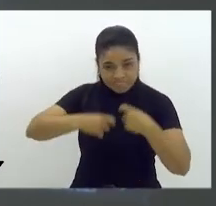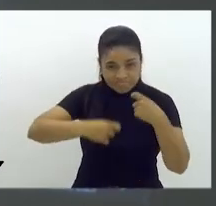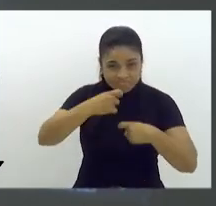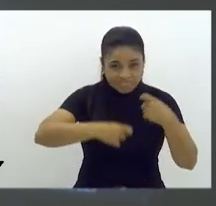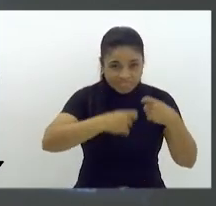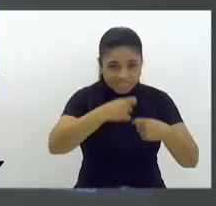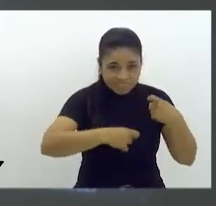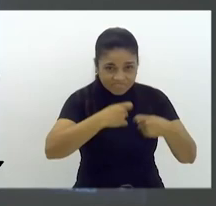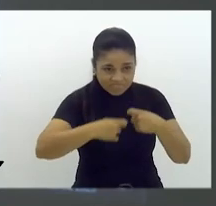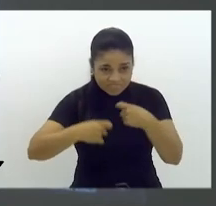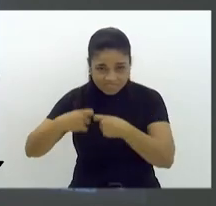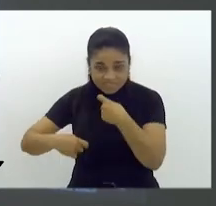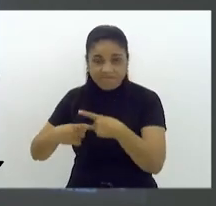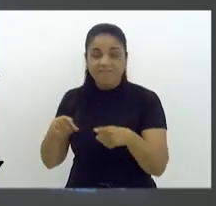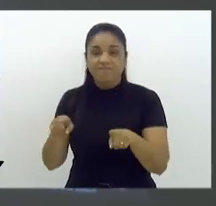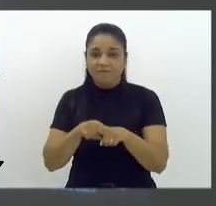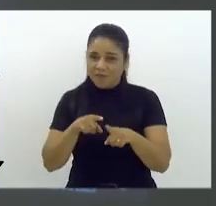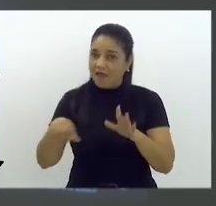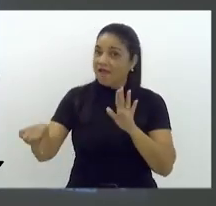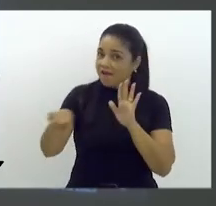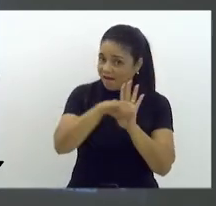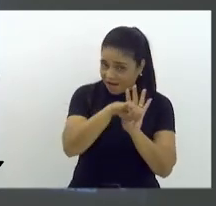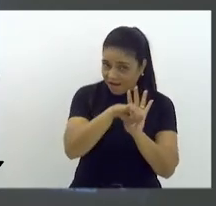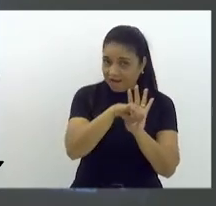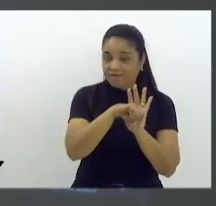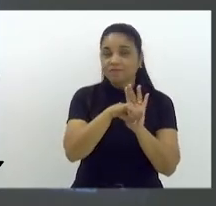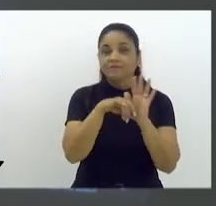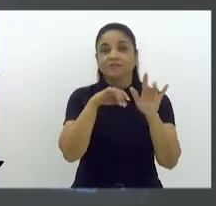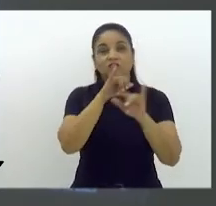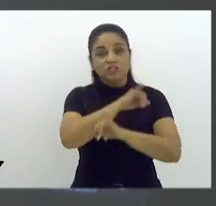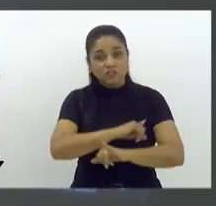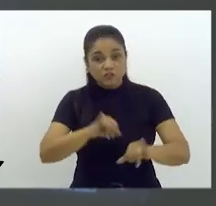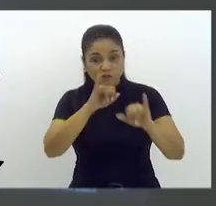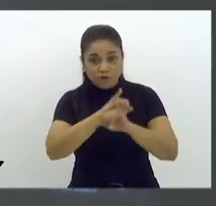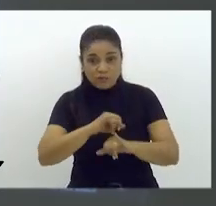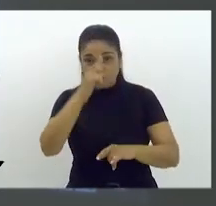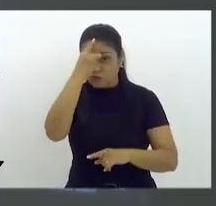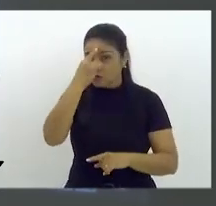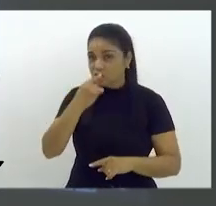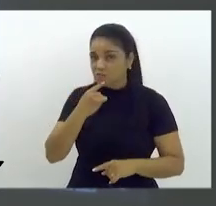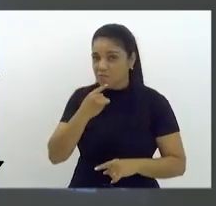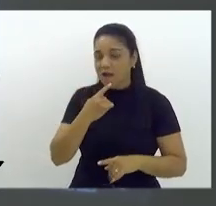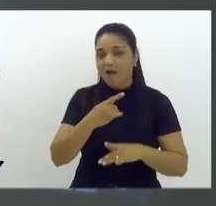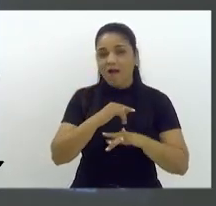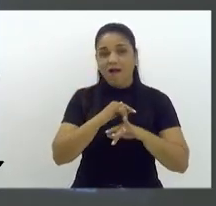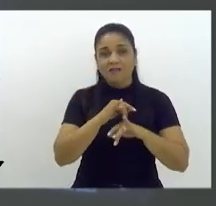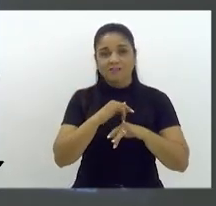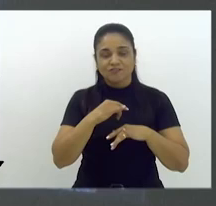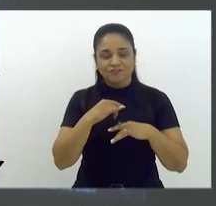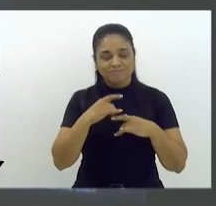registrado muitos muitos mesmo crimes de divulgação de cena íntima né E quando há violência